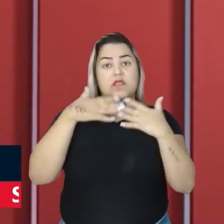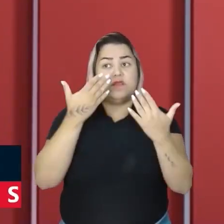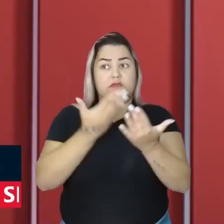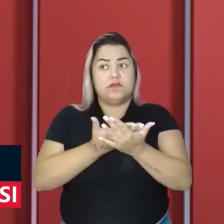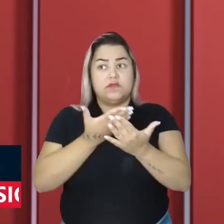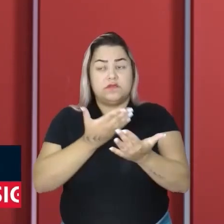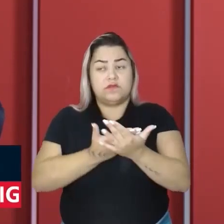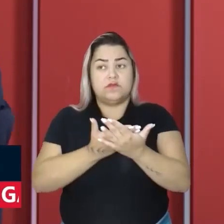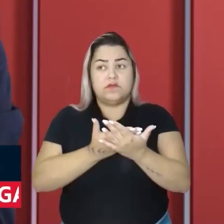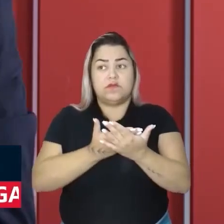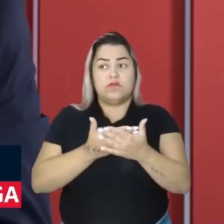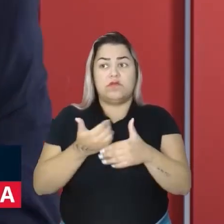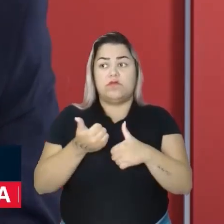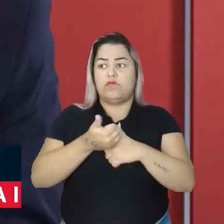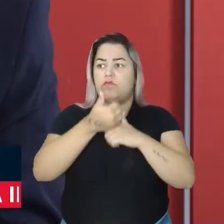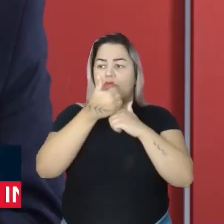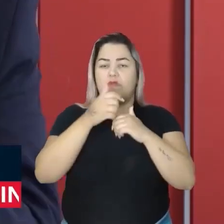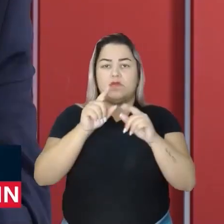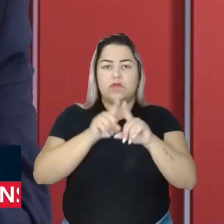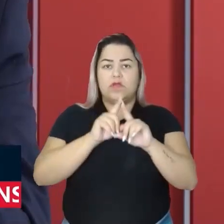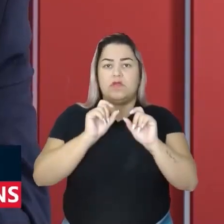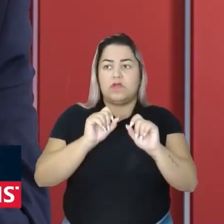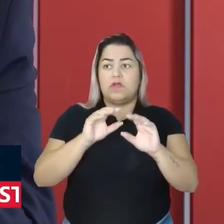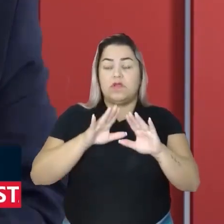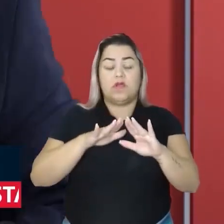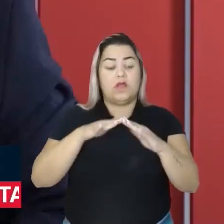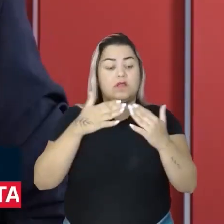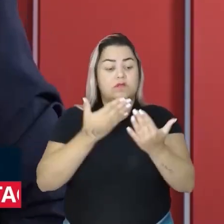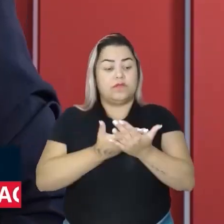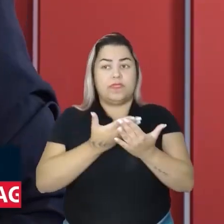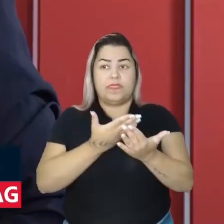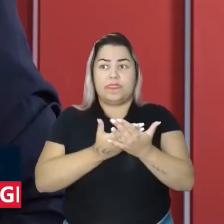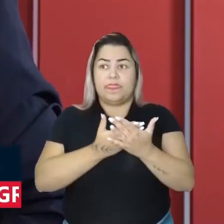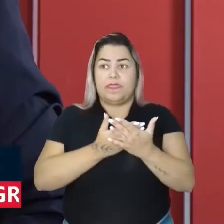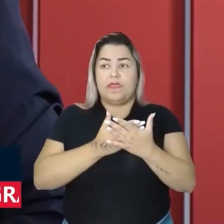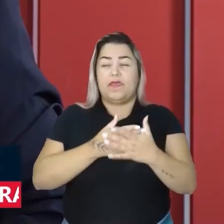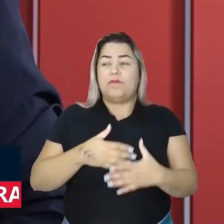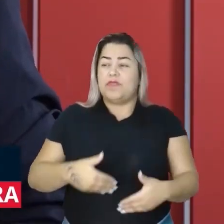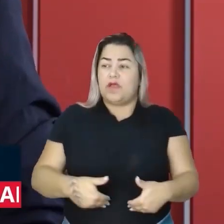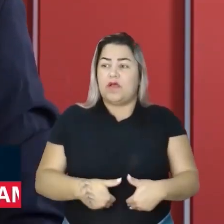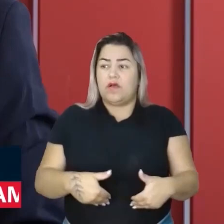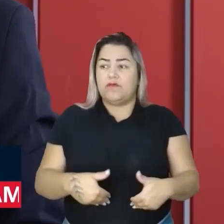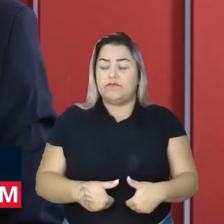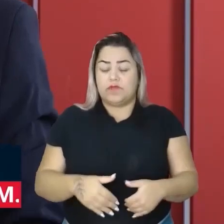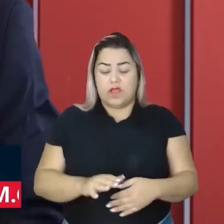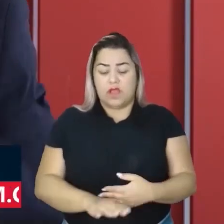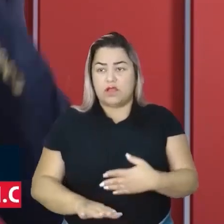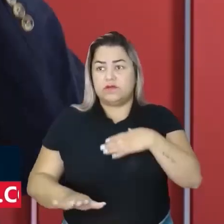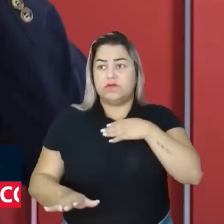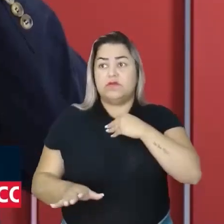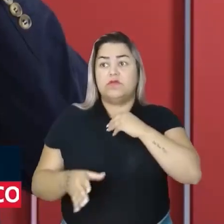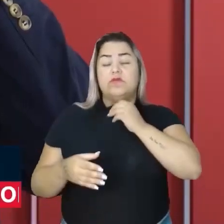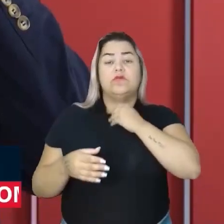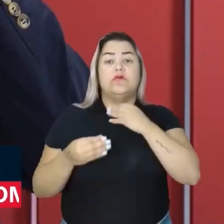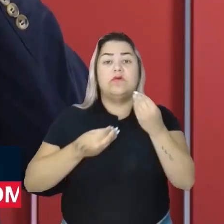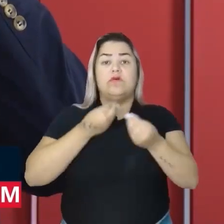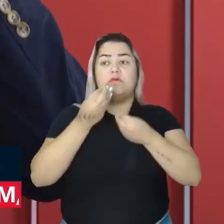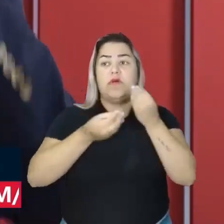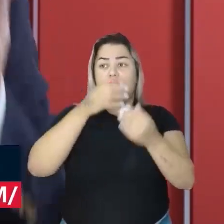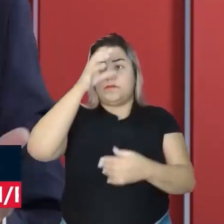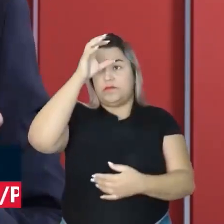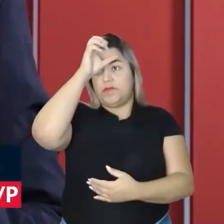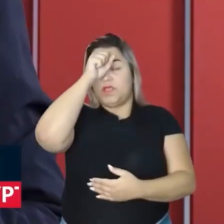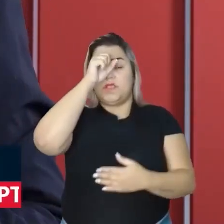que nós herdamos agora? A criança vai na escola, o professor quer ensinar, mas a barriga está roncando, está com fome. Como é que ela vai aprender? Como é que ela